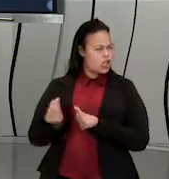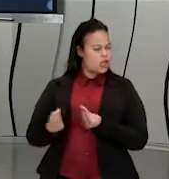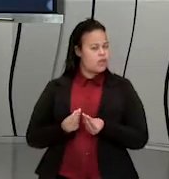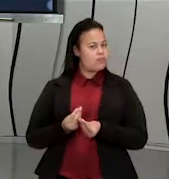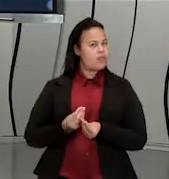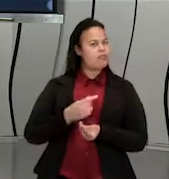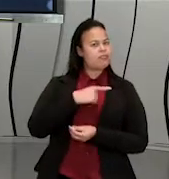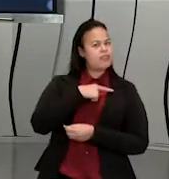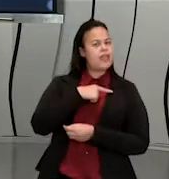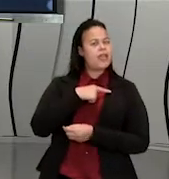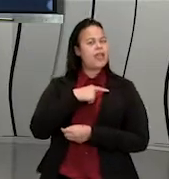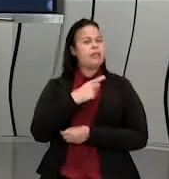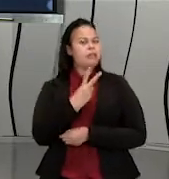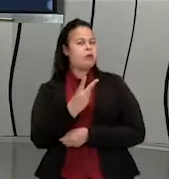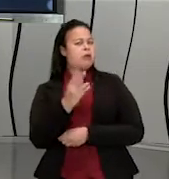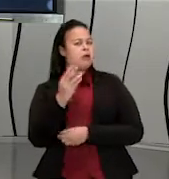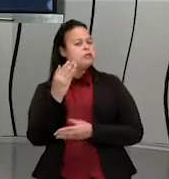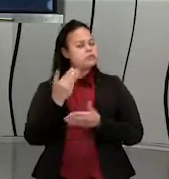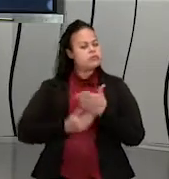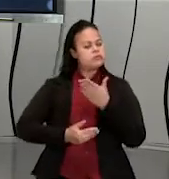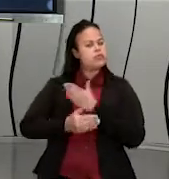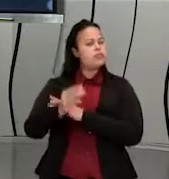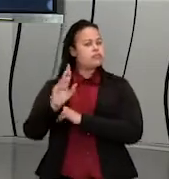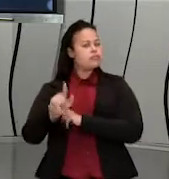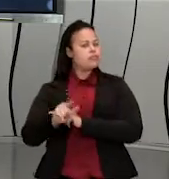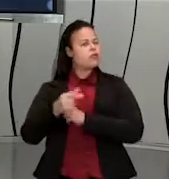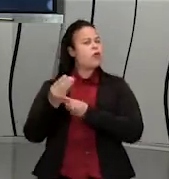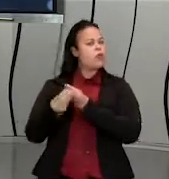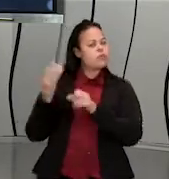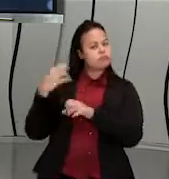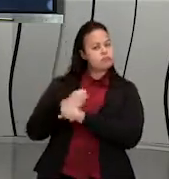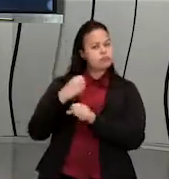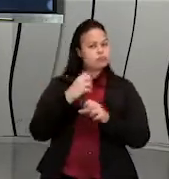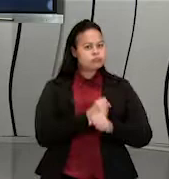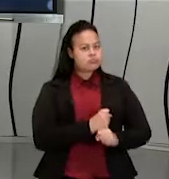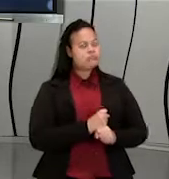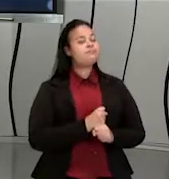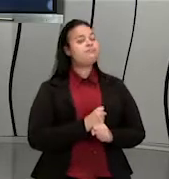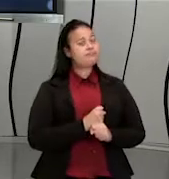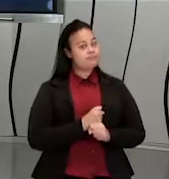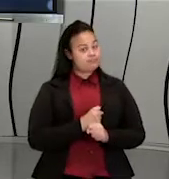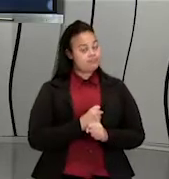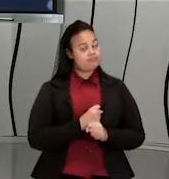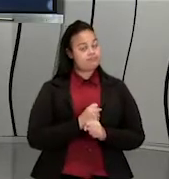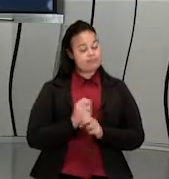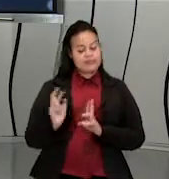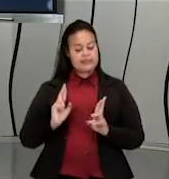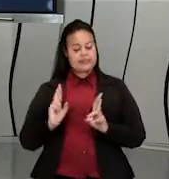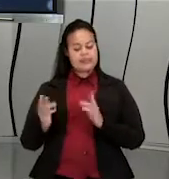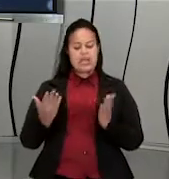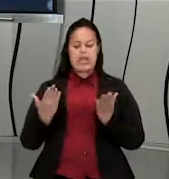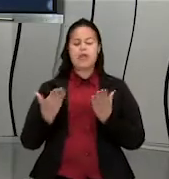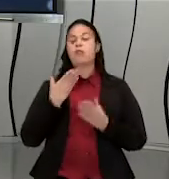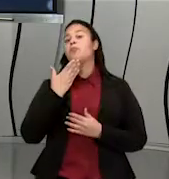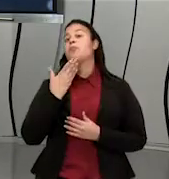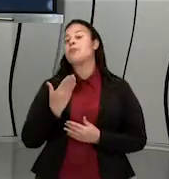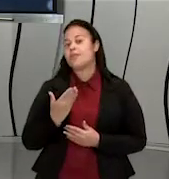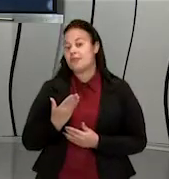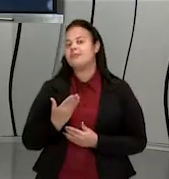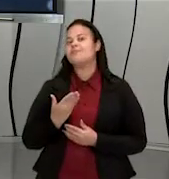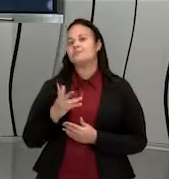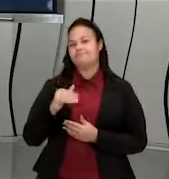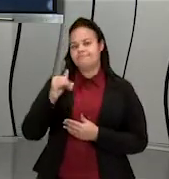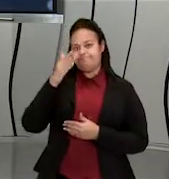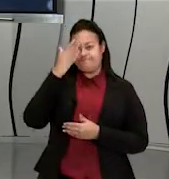dois descontos assim diferentes, como que você faz essa conta? Como é que pensa nessa conta? Então, nós vamos chegar nesse ponto na